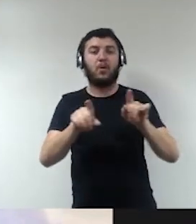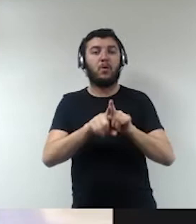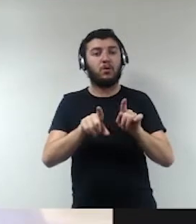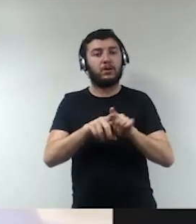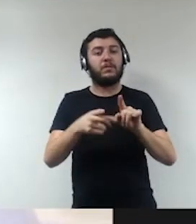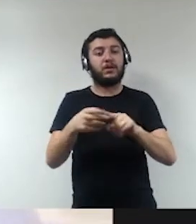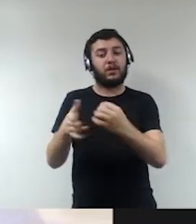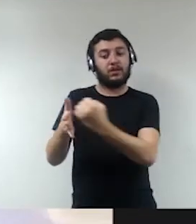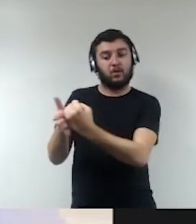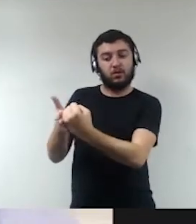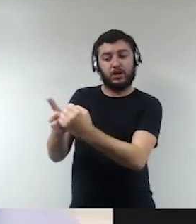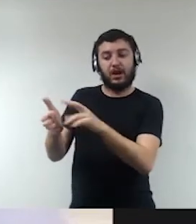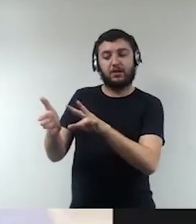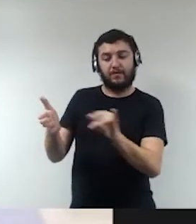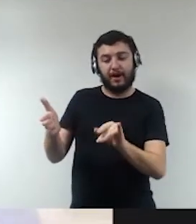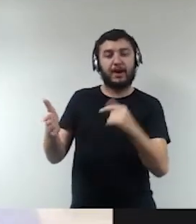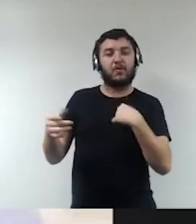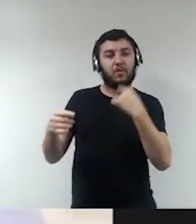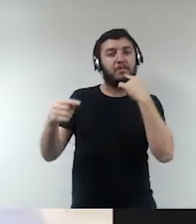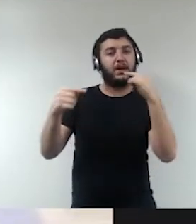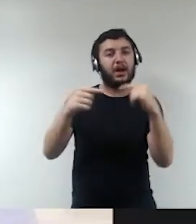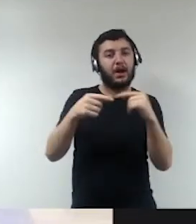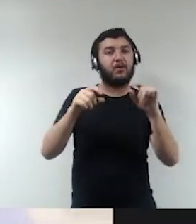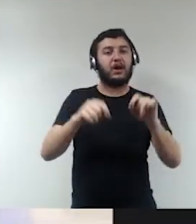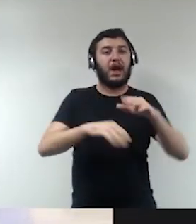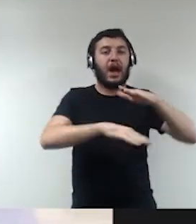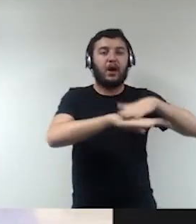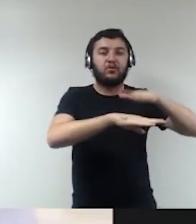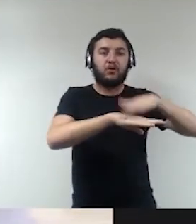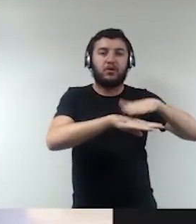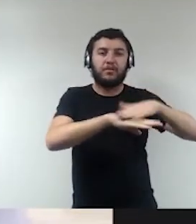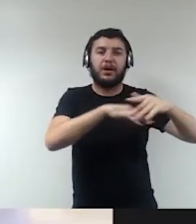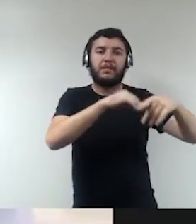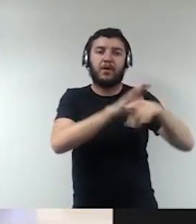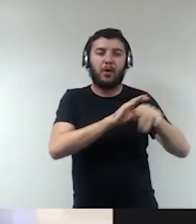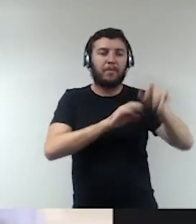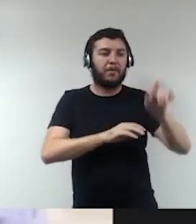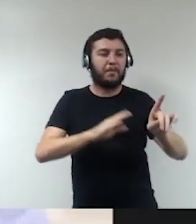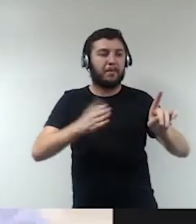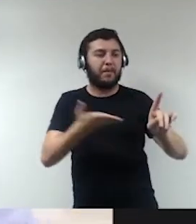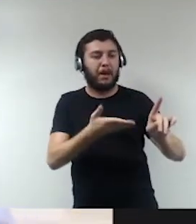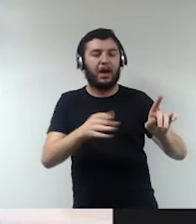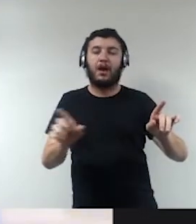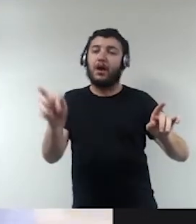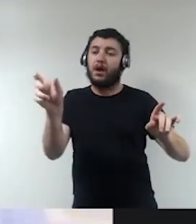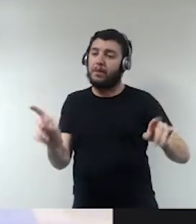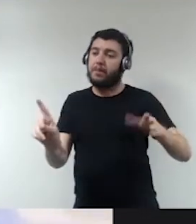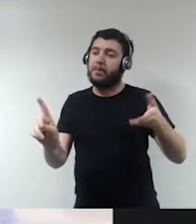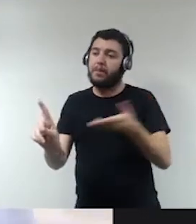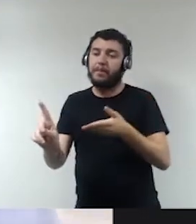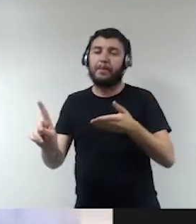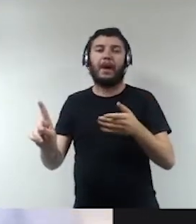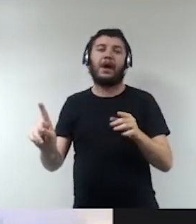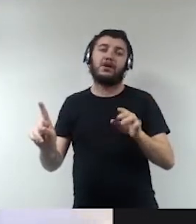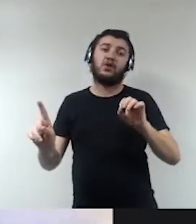vontade privada de todas as partes, mas sim o princípio majoritário que carrega a vontade da minoria.